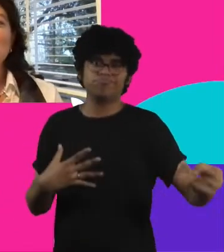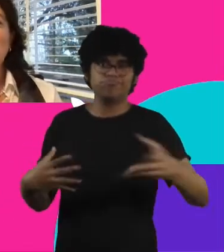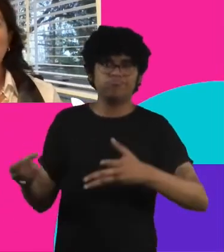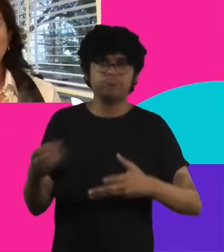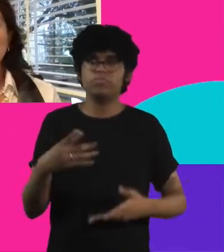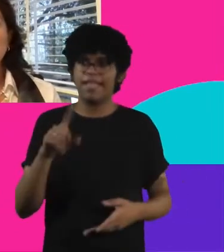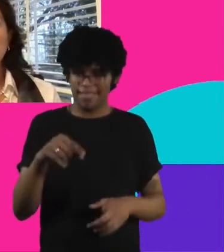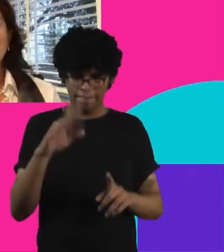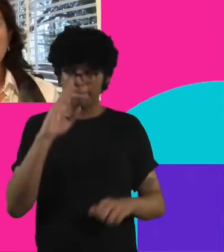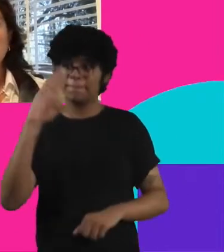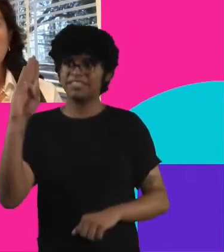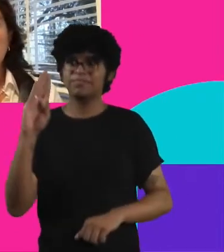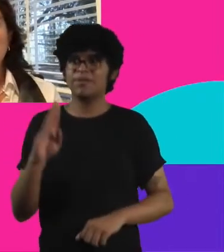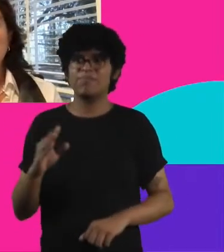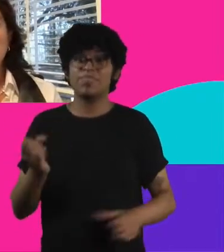espinha dorsal aí dessa